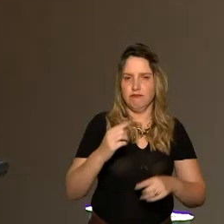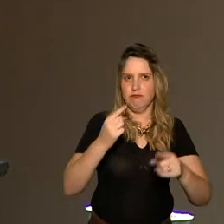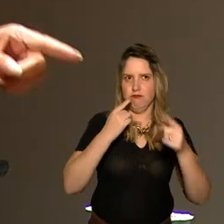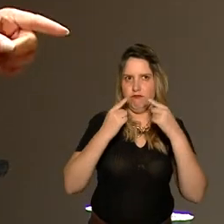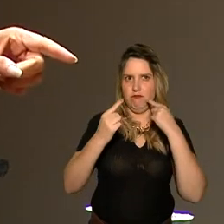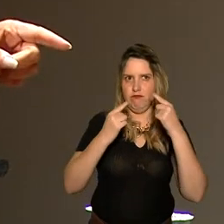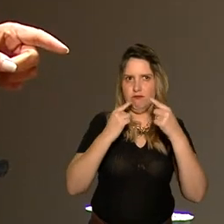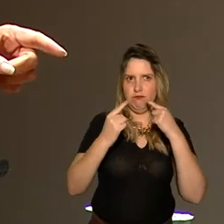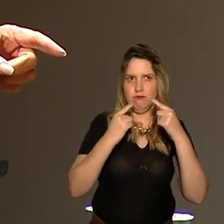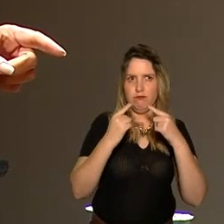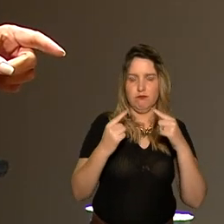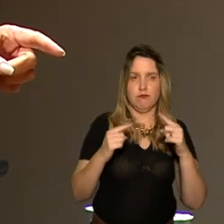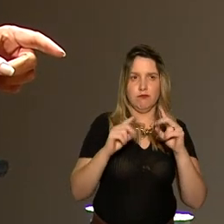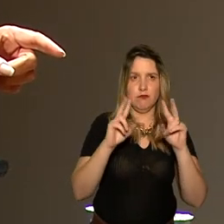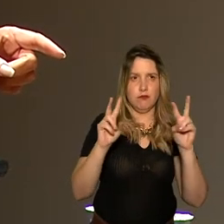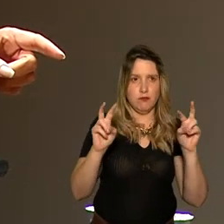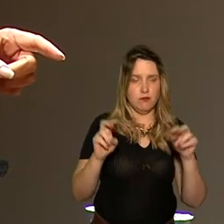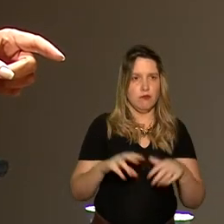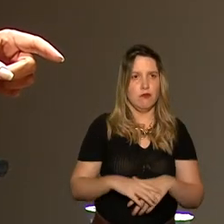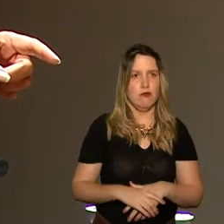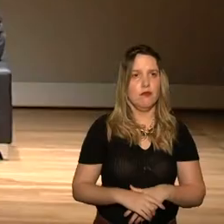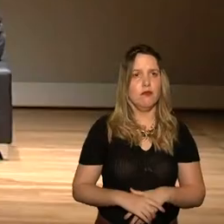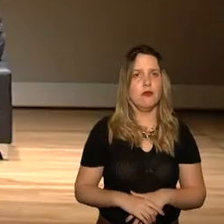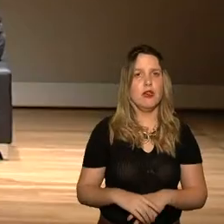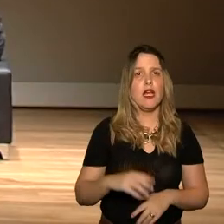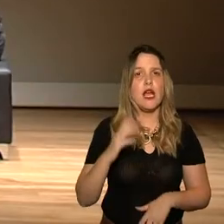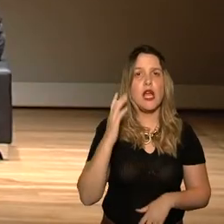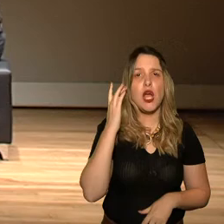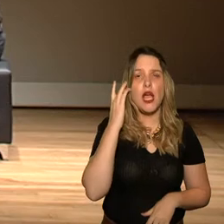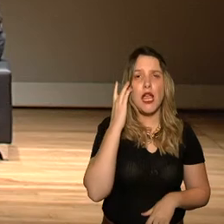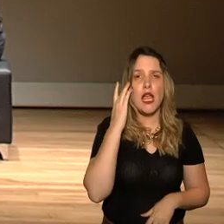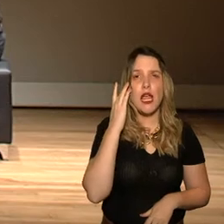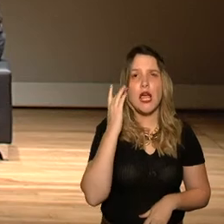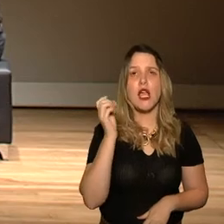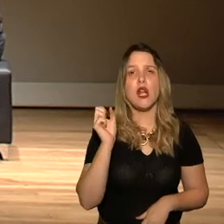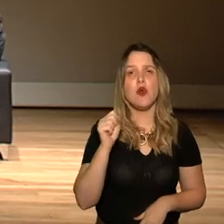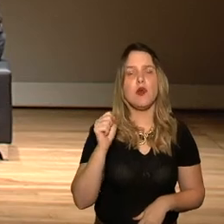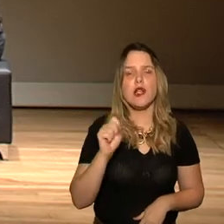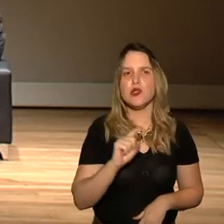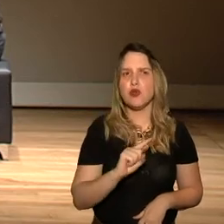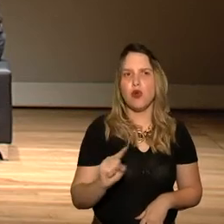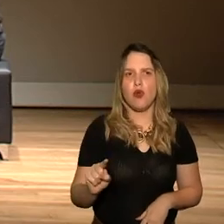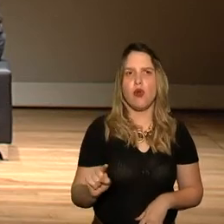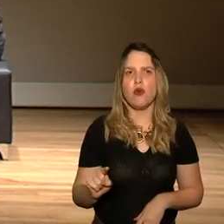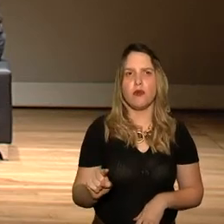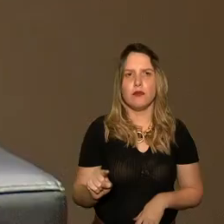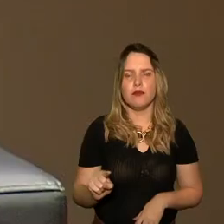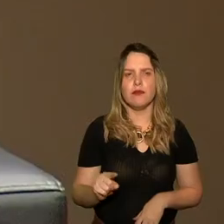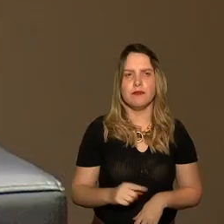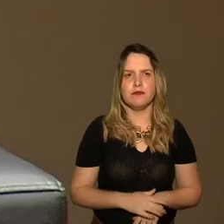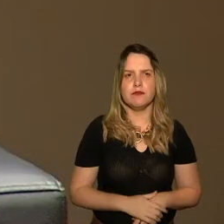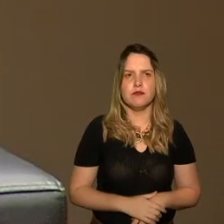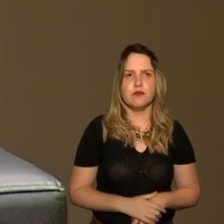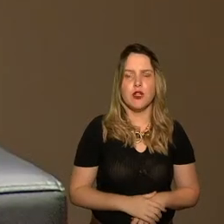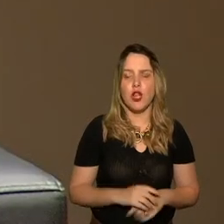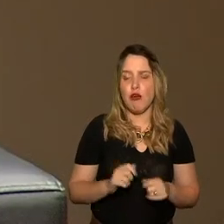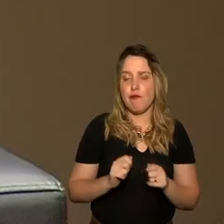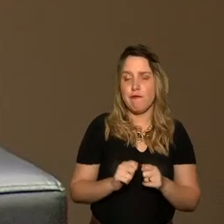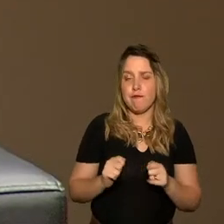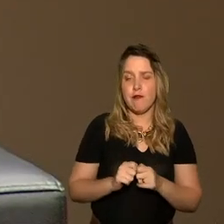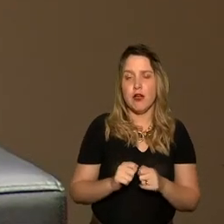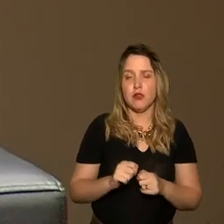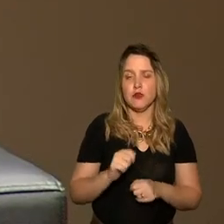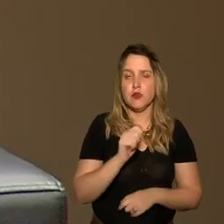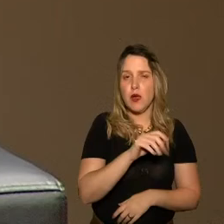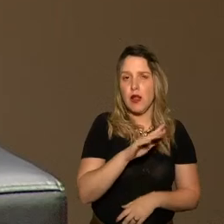com esse educador não é sim eu acho que não só eu acho que a figura do